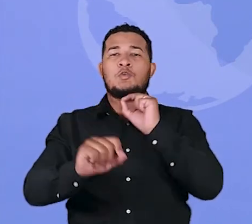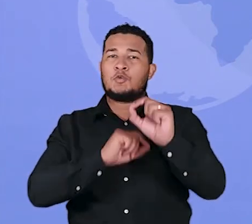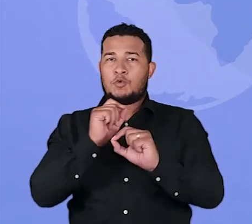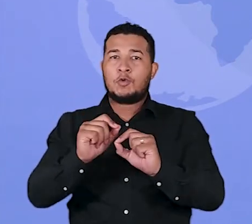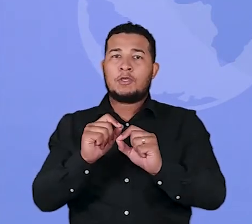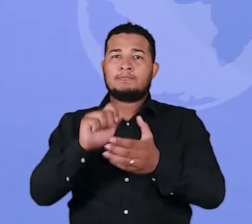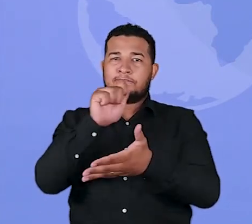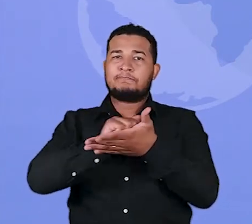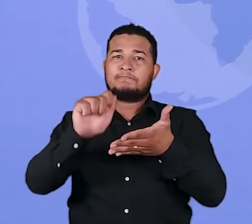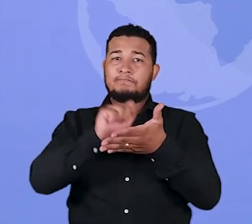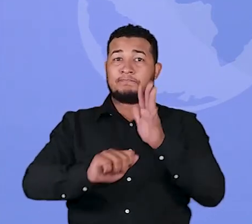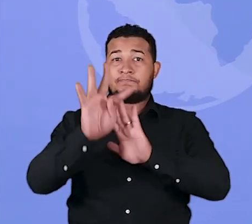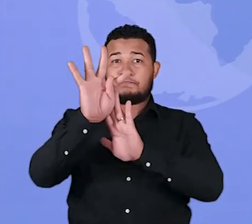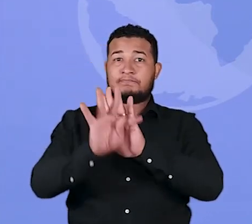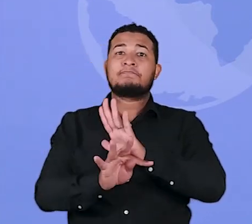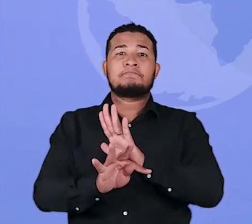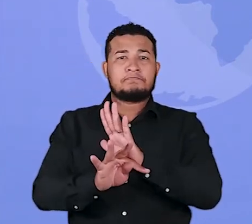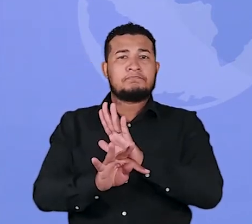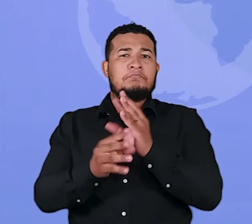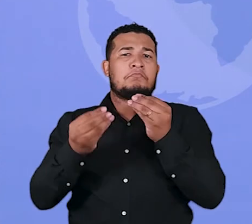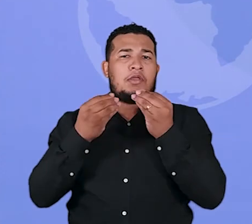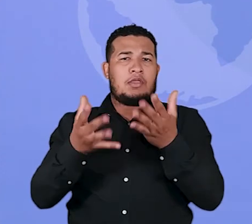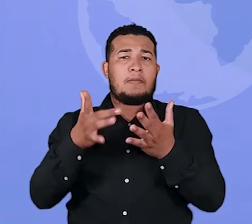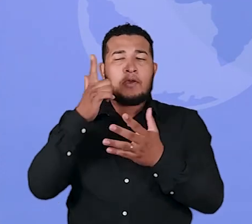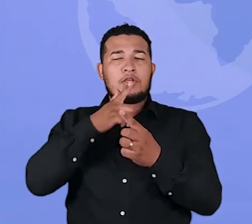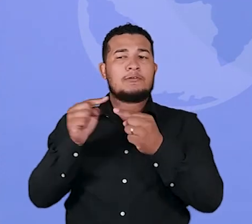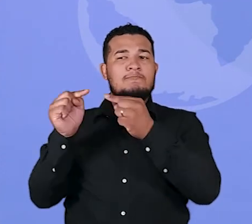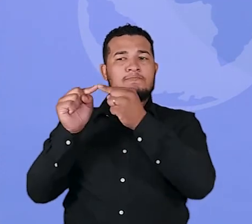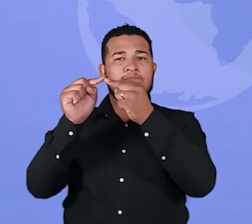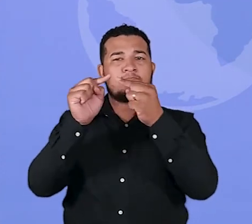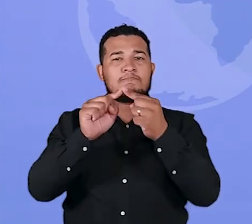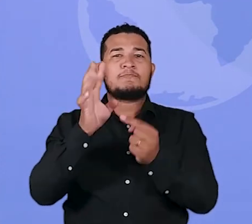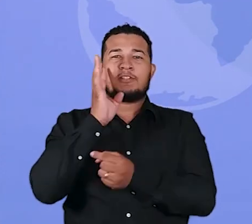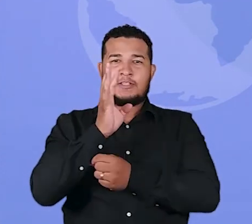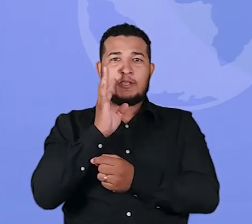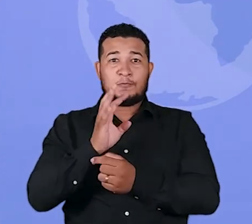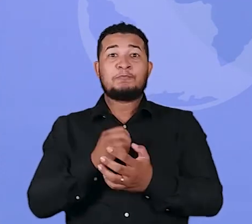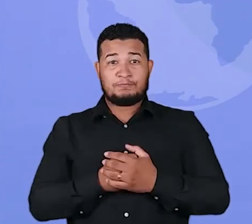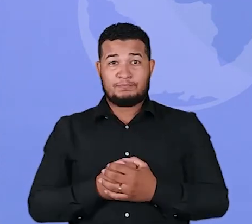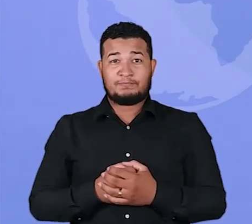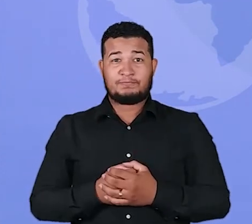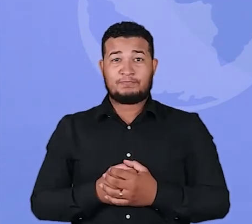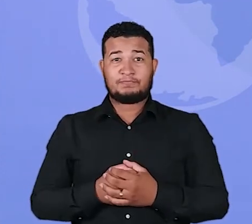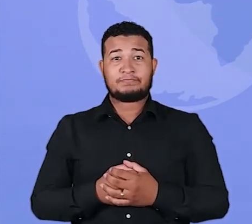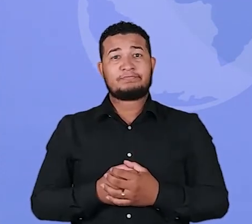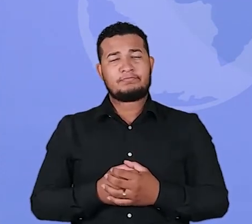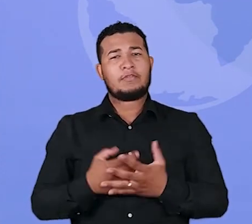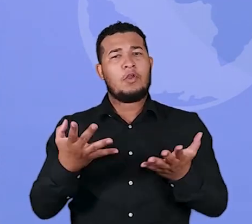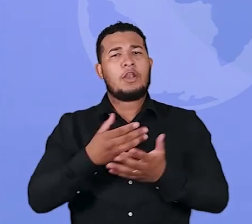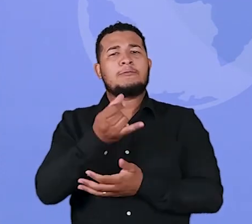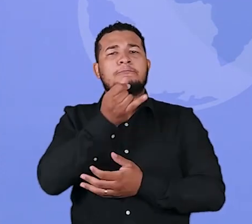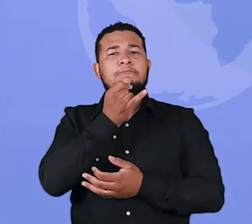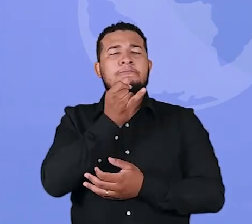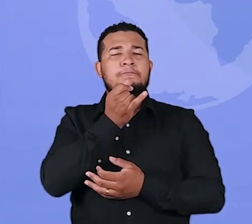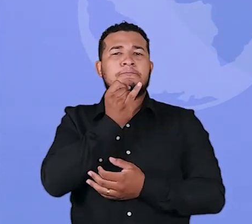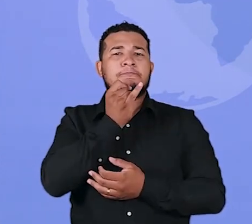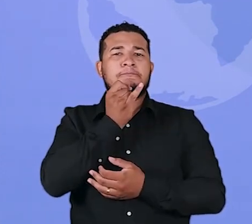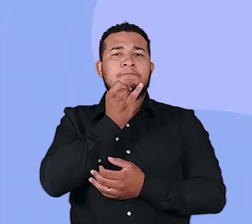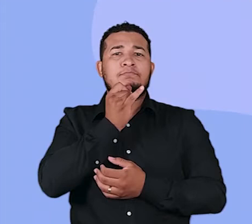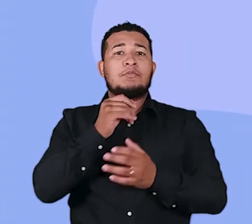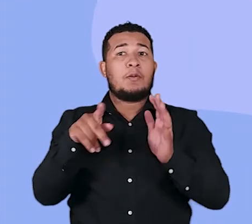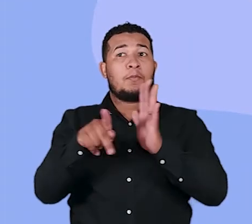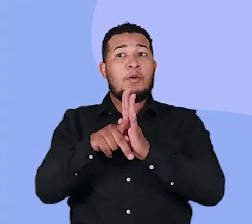que você estiver escrevendo um texto para fazer um texto coerente, legal, como tem que ser. Ok? Vamos dar um exemplo